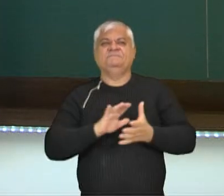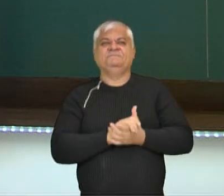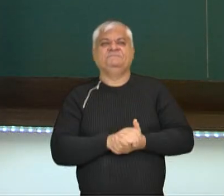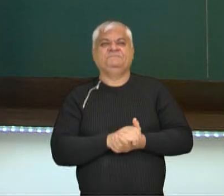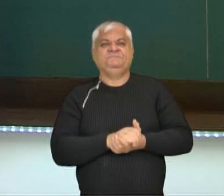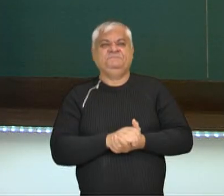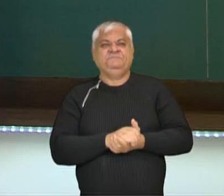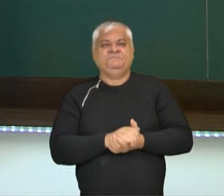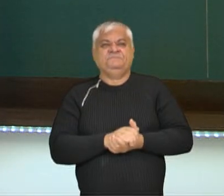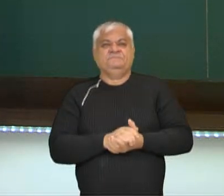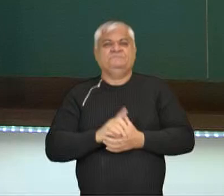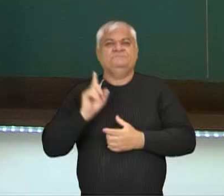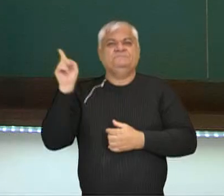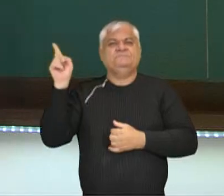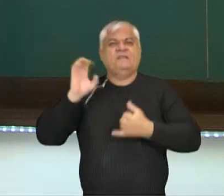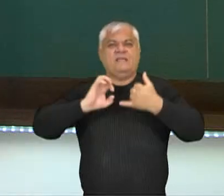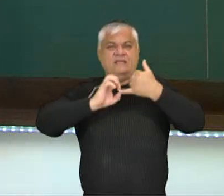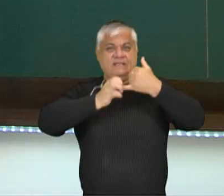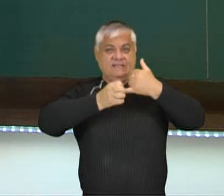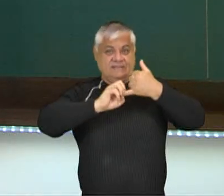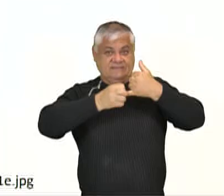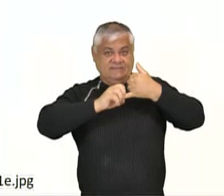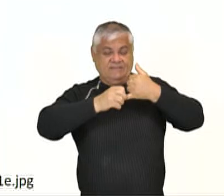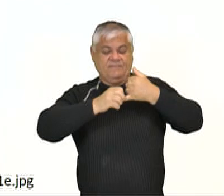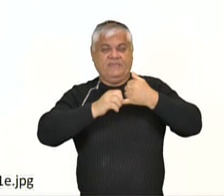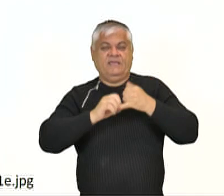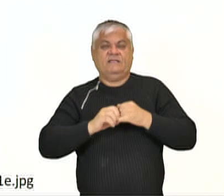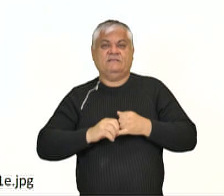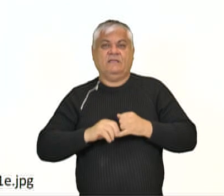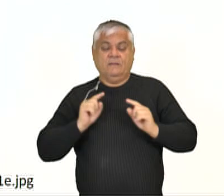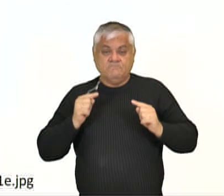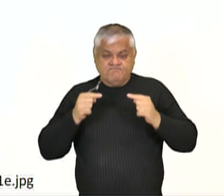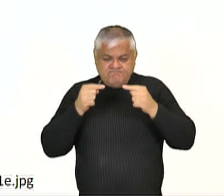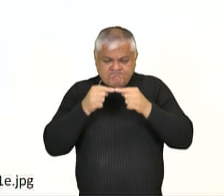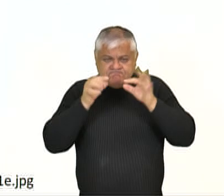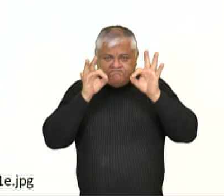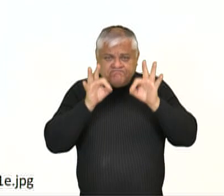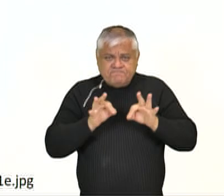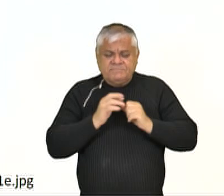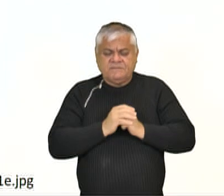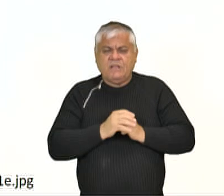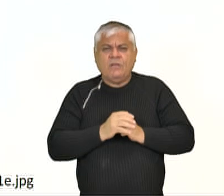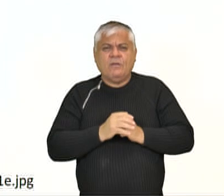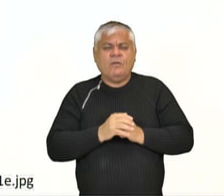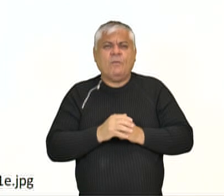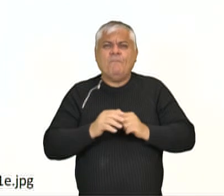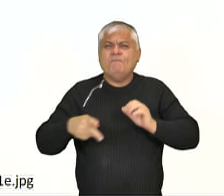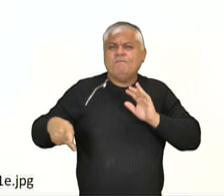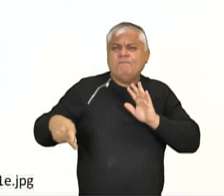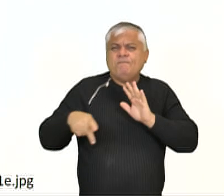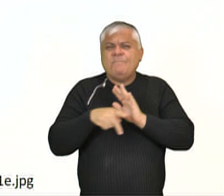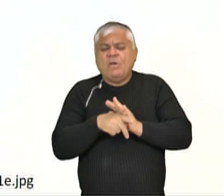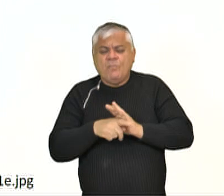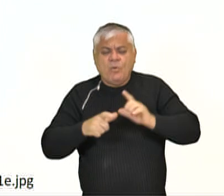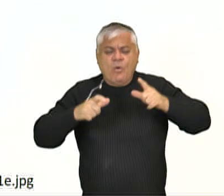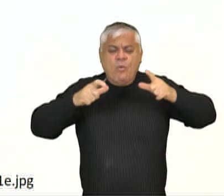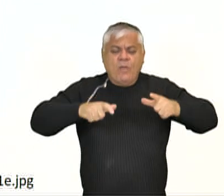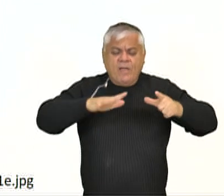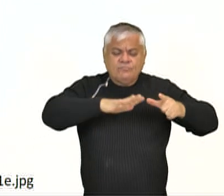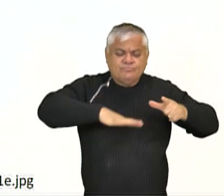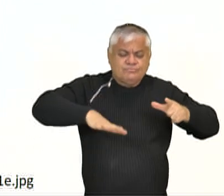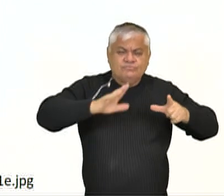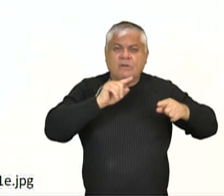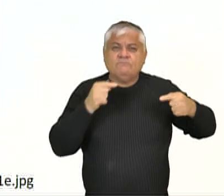bem. Quando a semente encontra condições adequadas, quais são as condições adequadas? Qual que é o ambiente